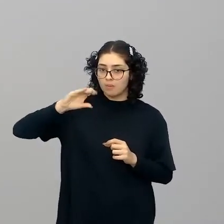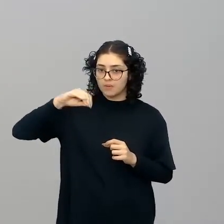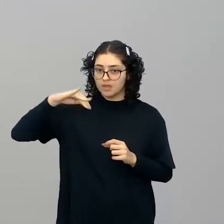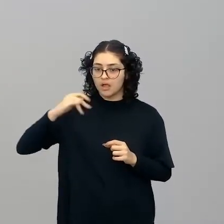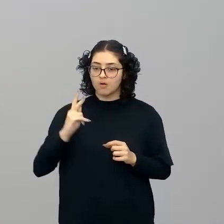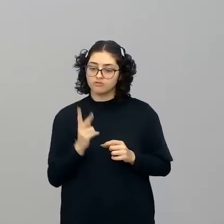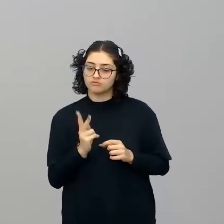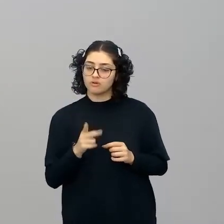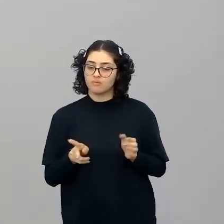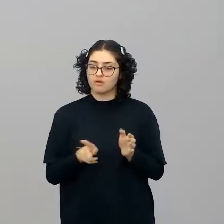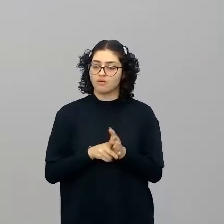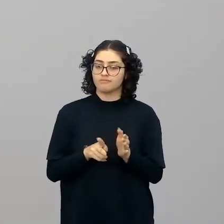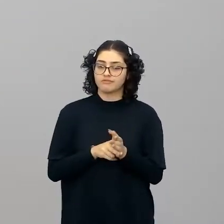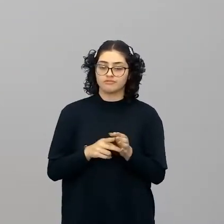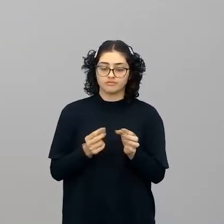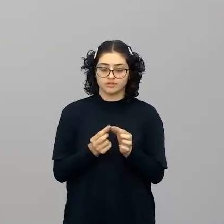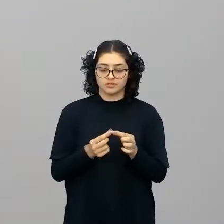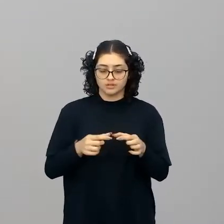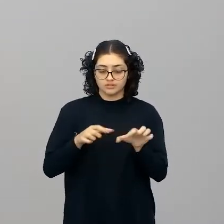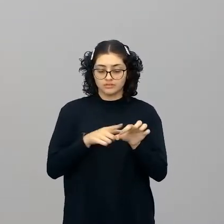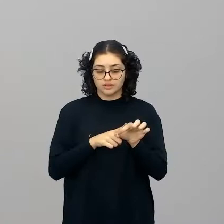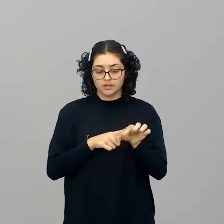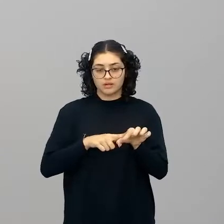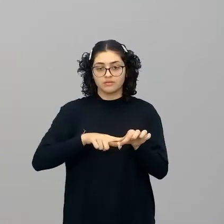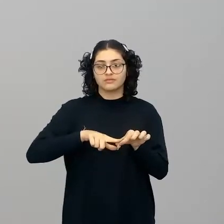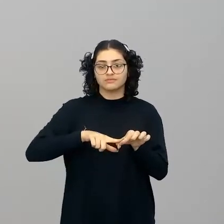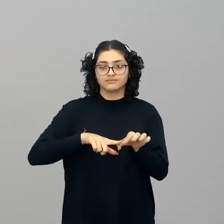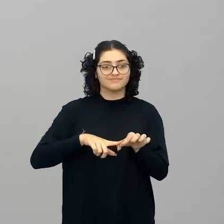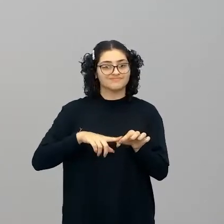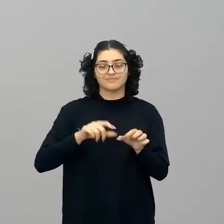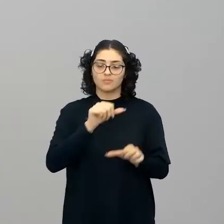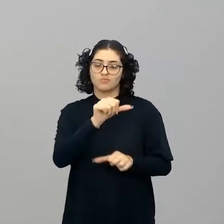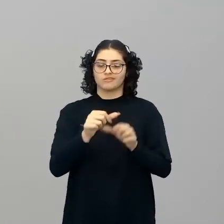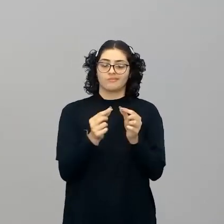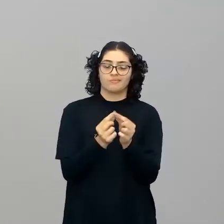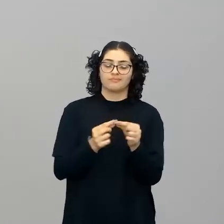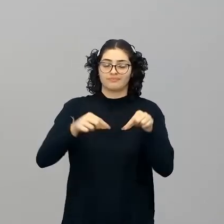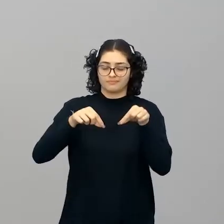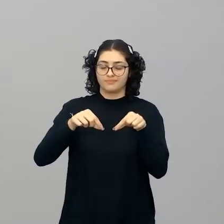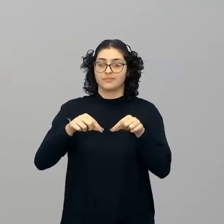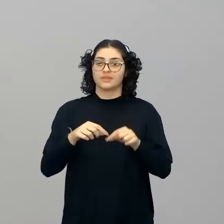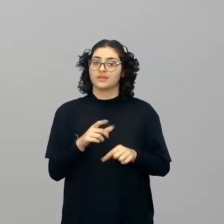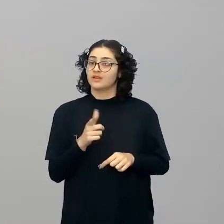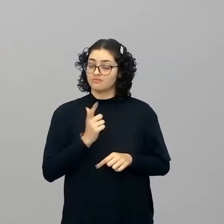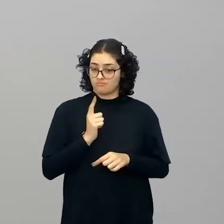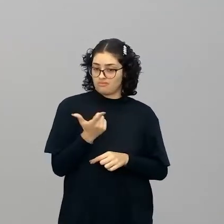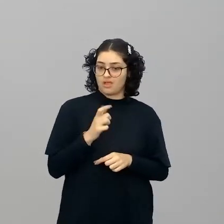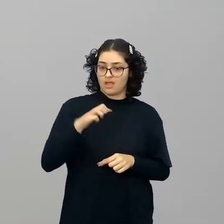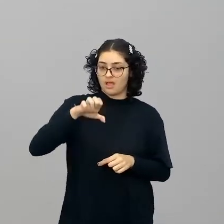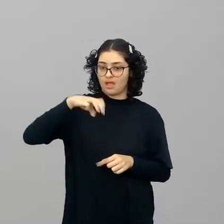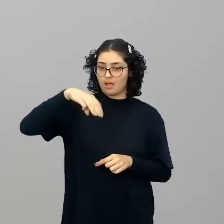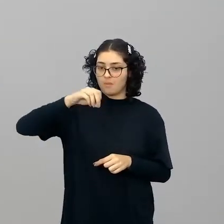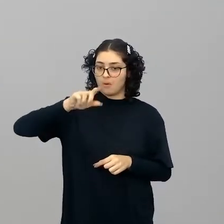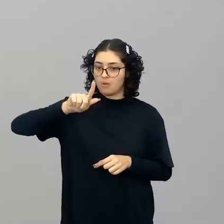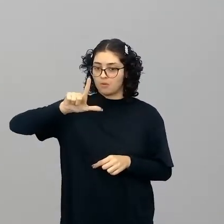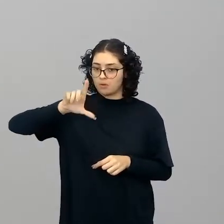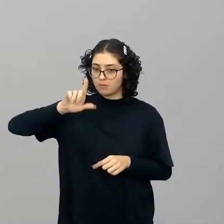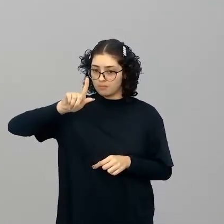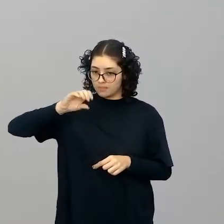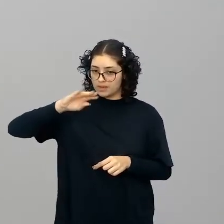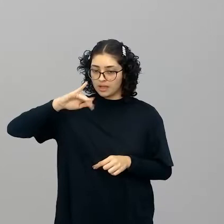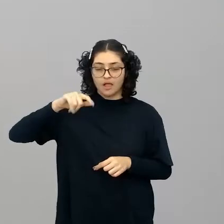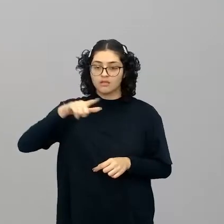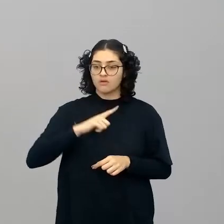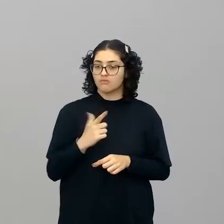célula. Então, por isso eu tenho uma falha na sua estrutura. Se eu não tenho hemoglobina, eu não tenho ferro. Se eu